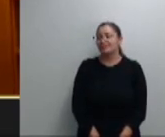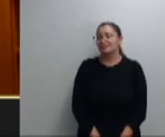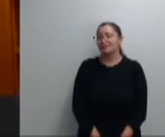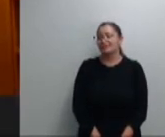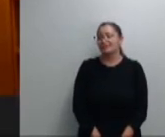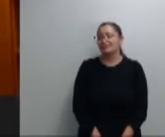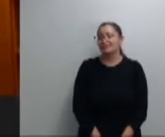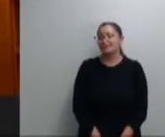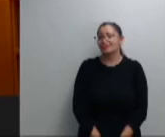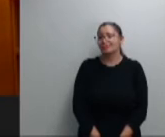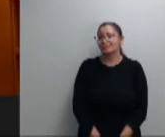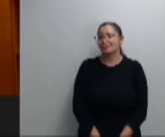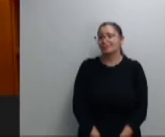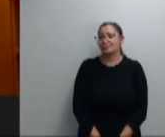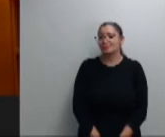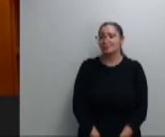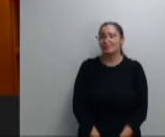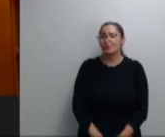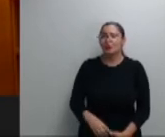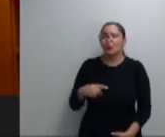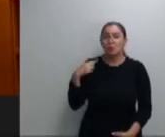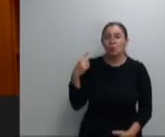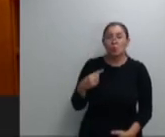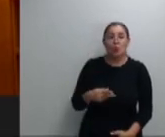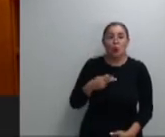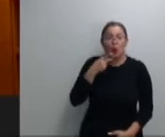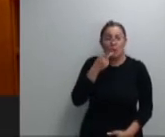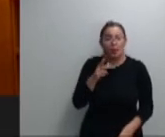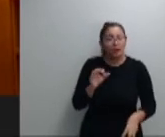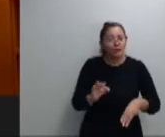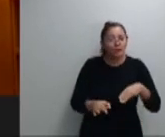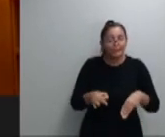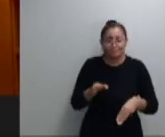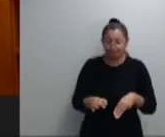Pois não, doutor Marco, com a palavra o ministro Benedito, como relator.